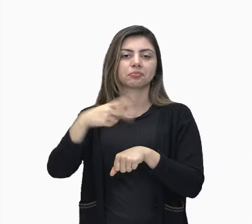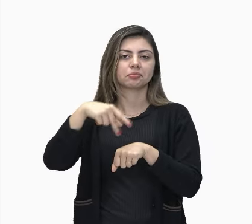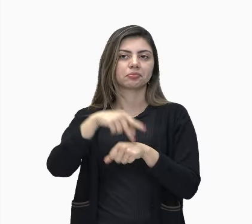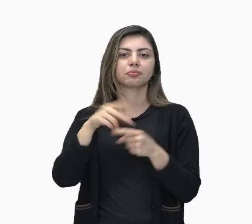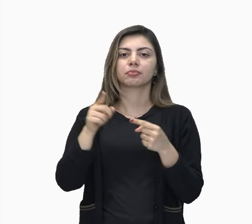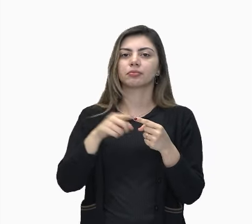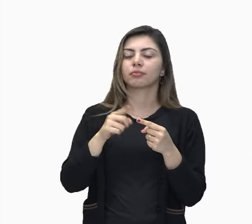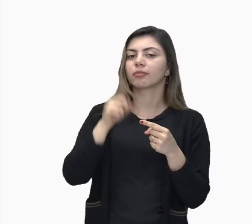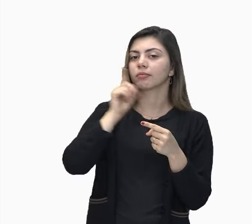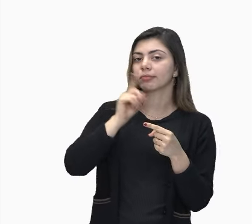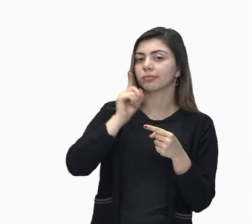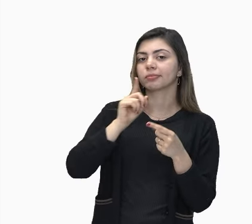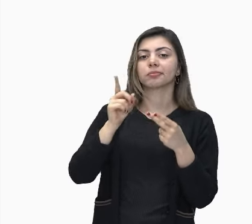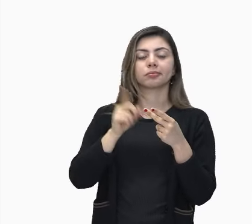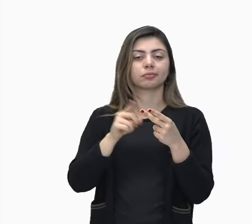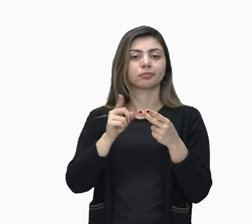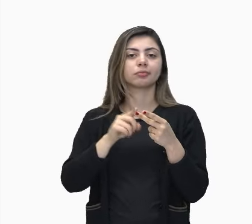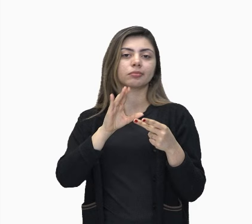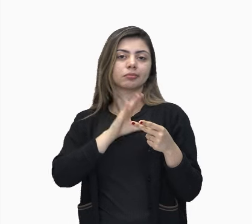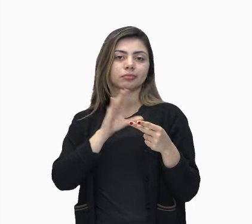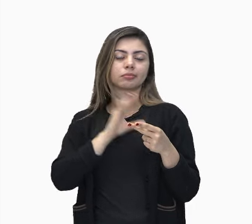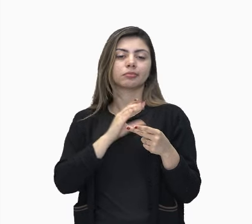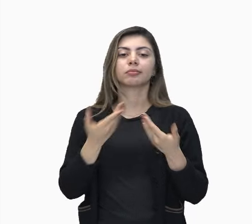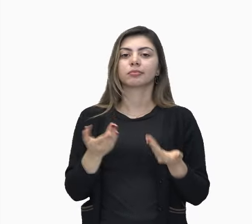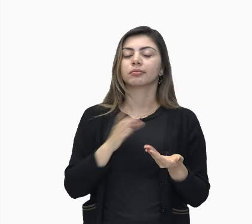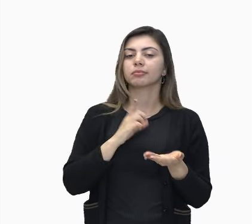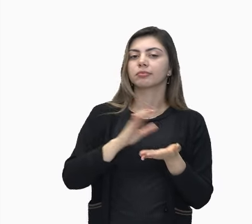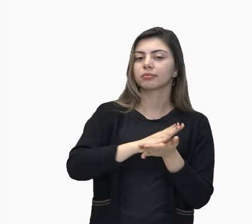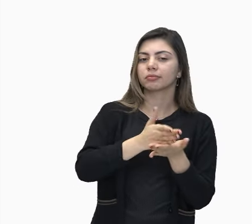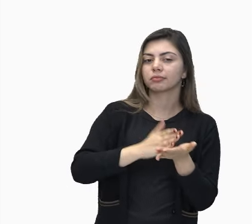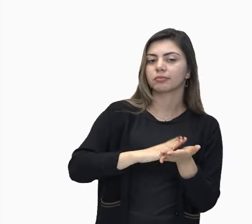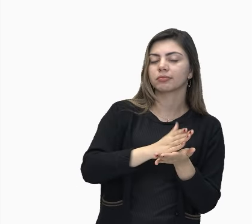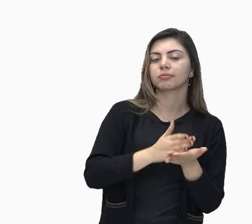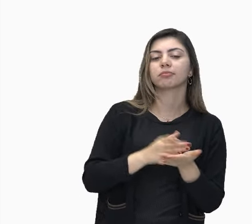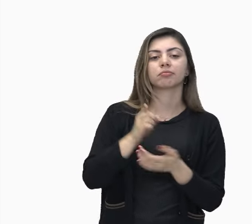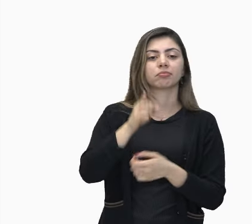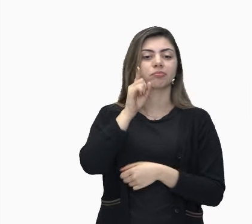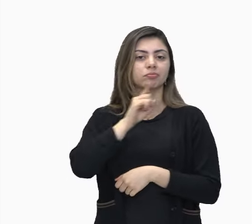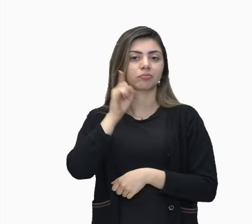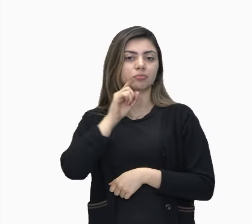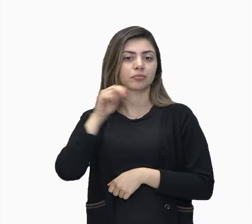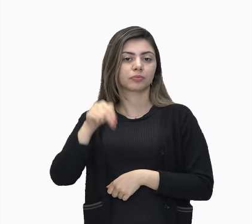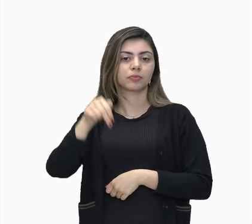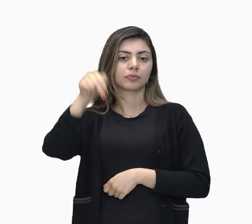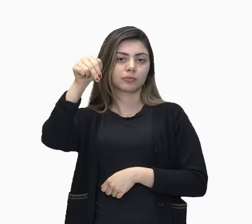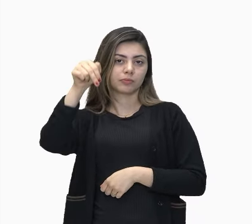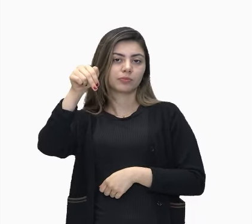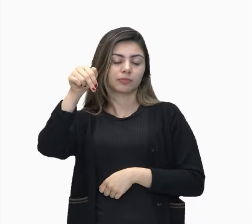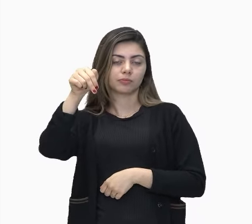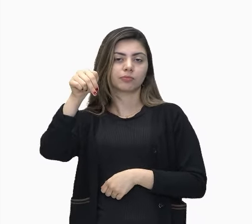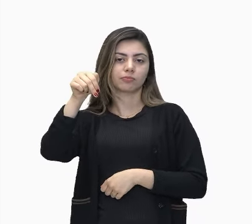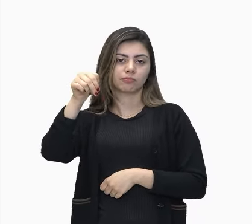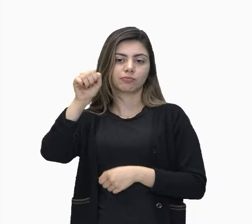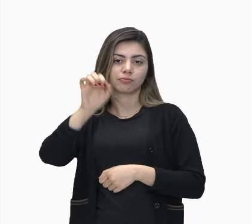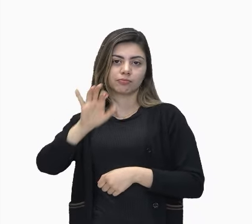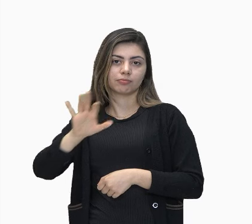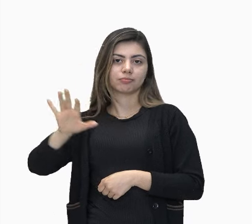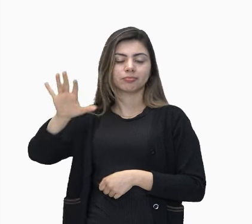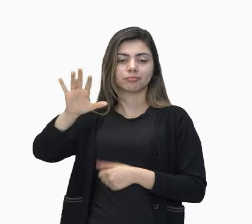Canadá, fazendo fronteiras ao norte com os Estados Unidos da América,